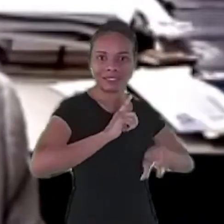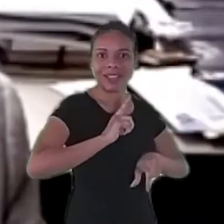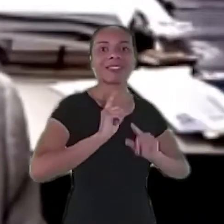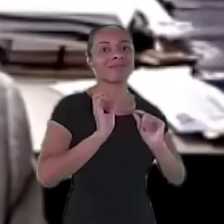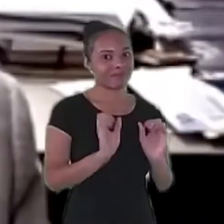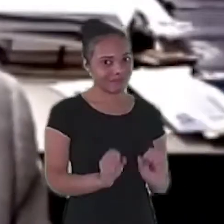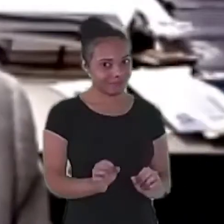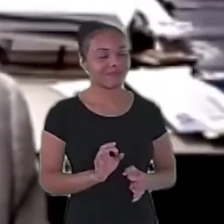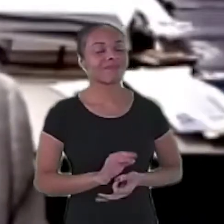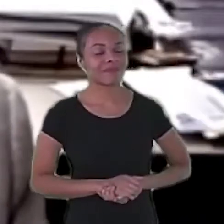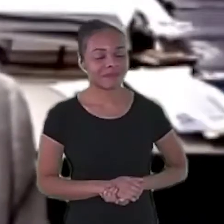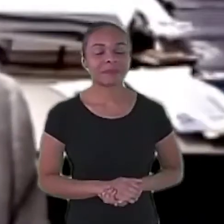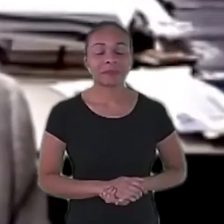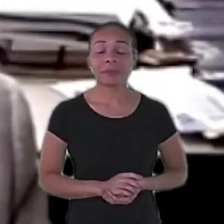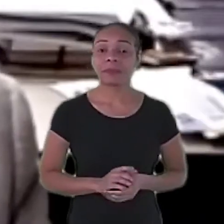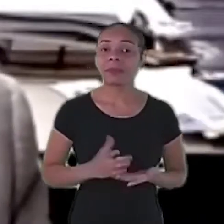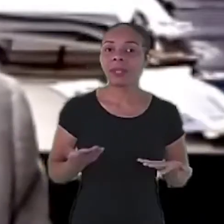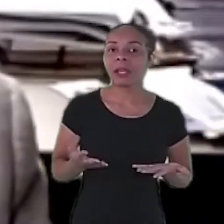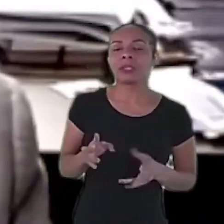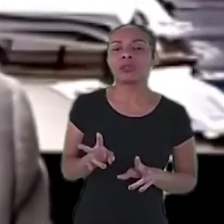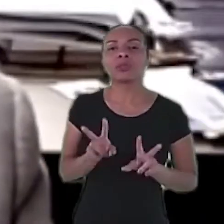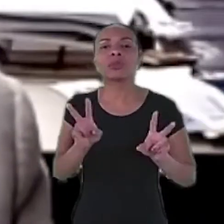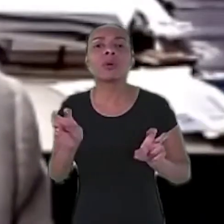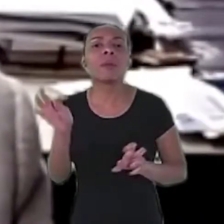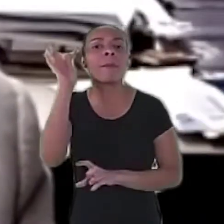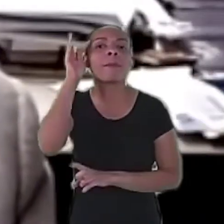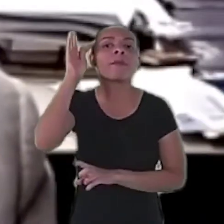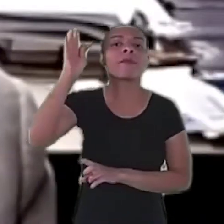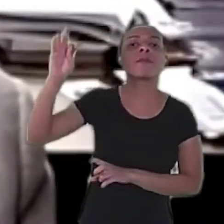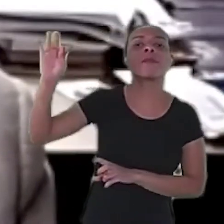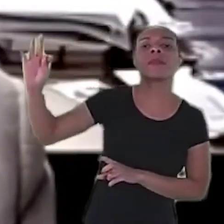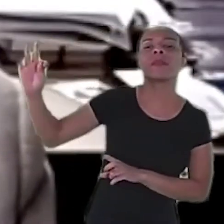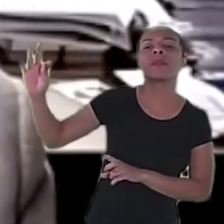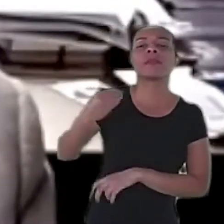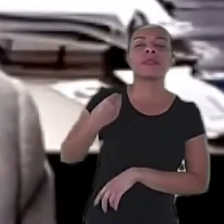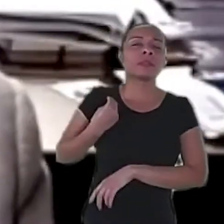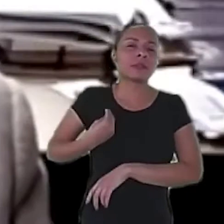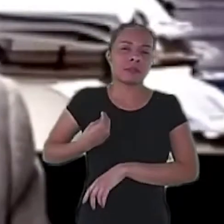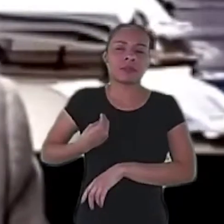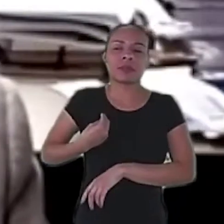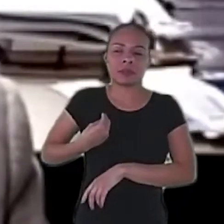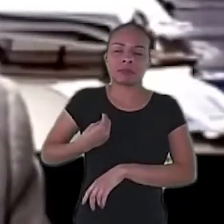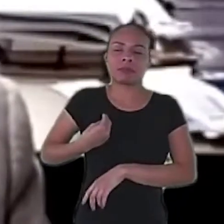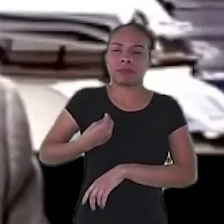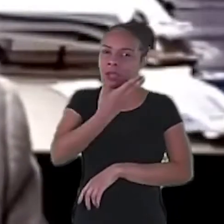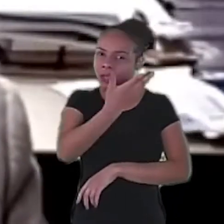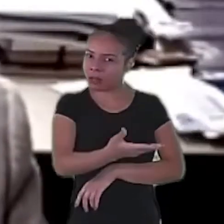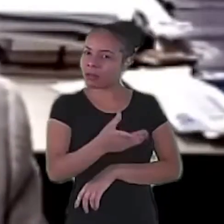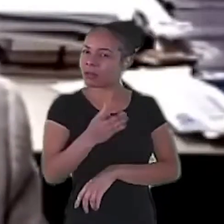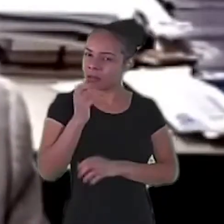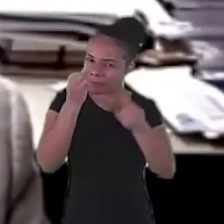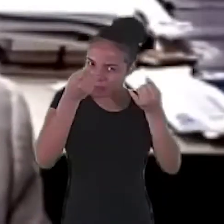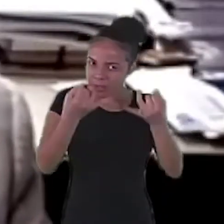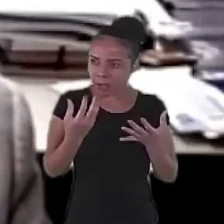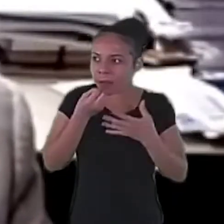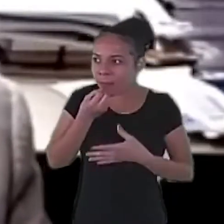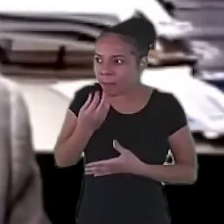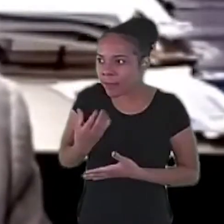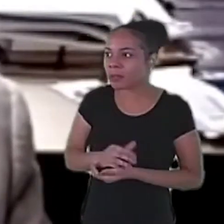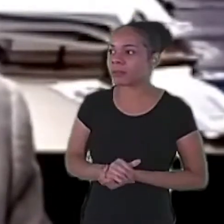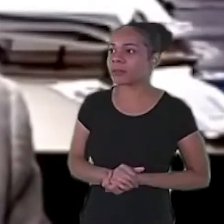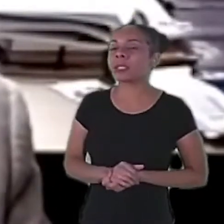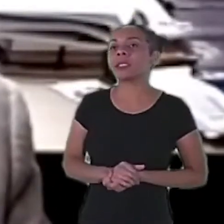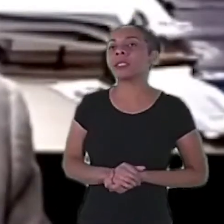combinação de filosofias de vida ou de religiões não teístas, que é o confucionismo,